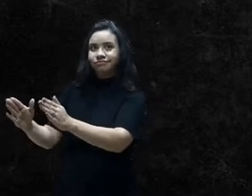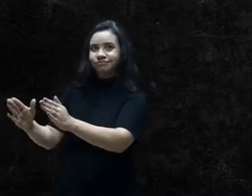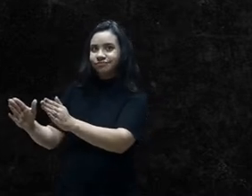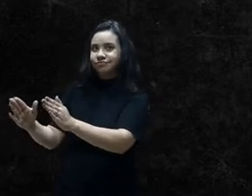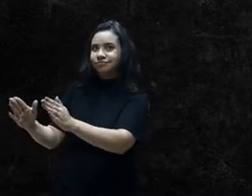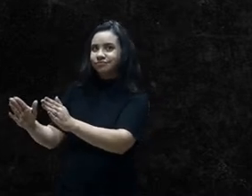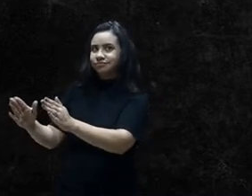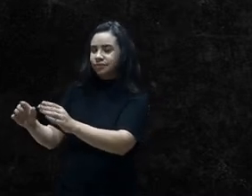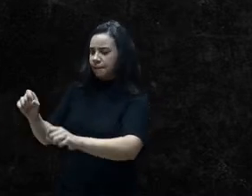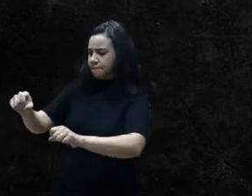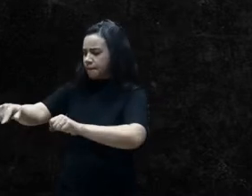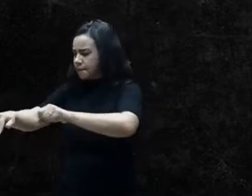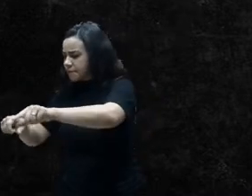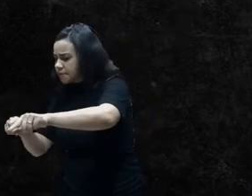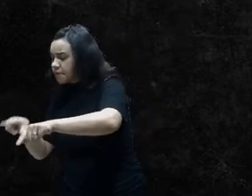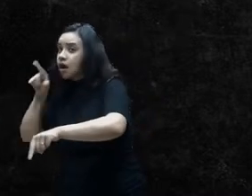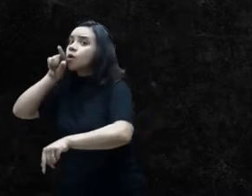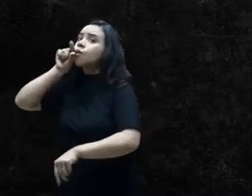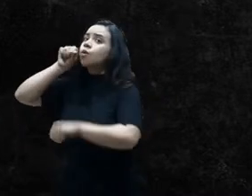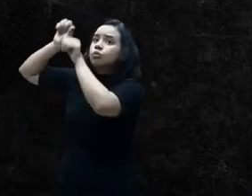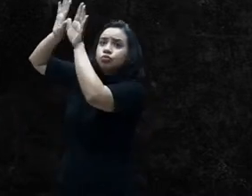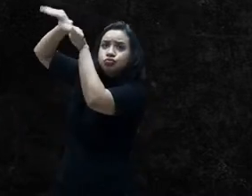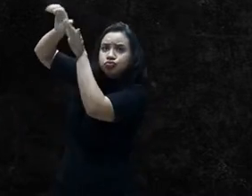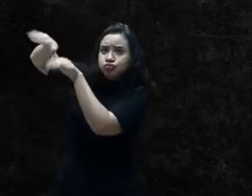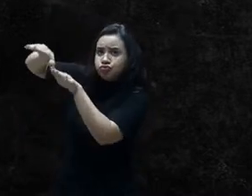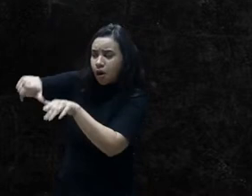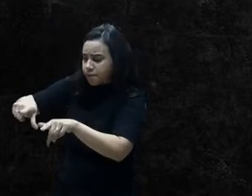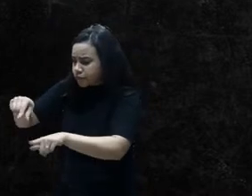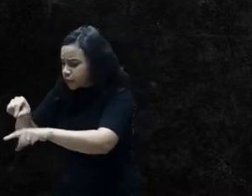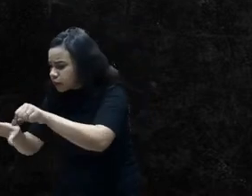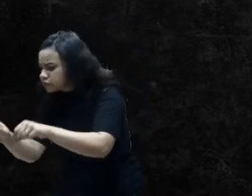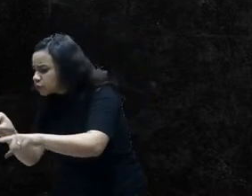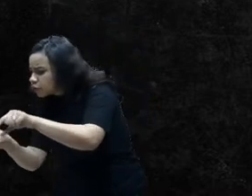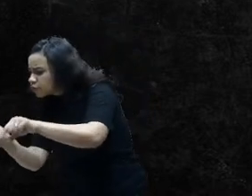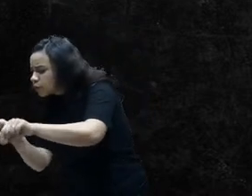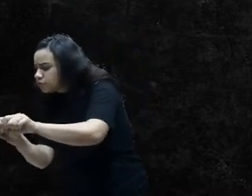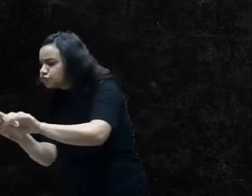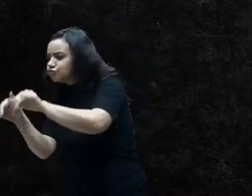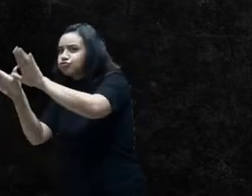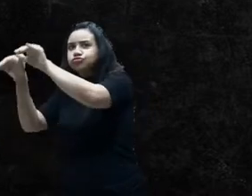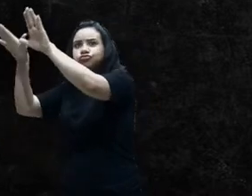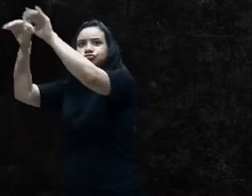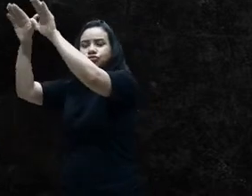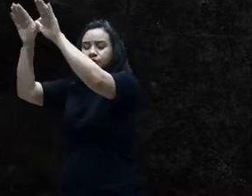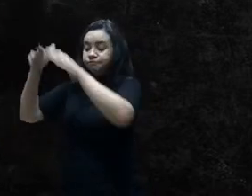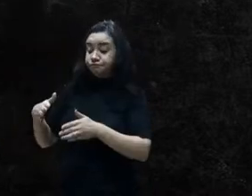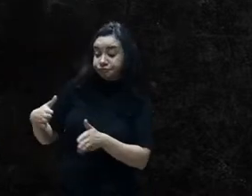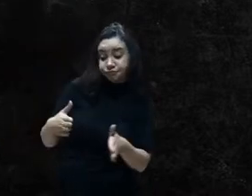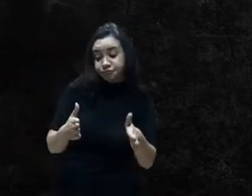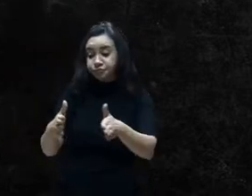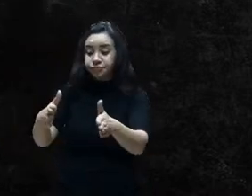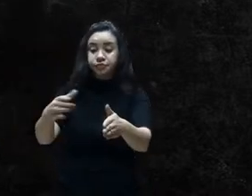e as aves do céu a comeram. Outra parte caiu sobre a pedra,